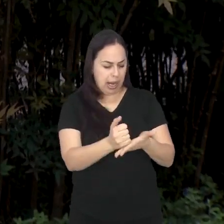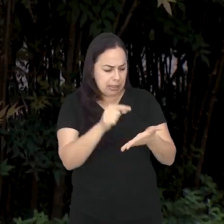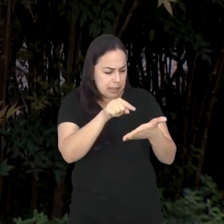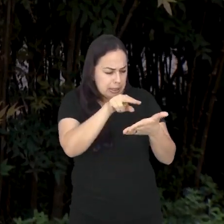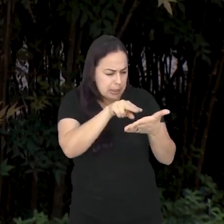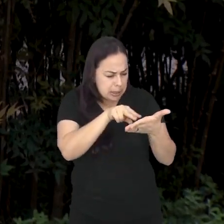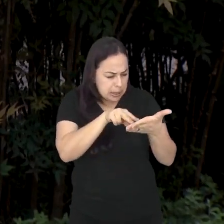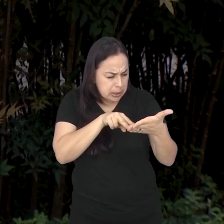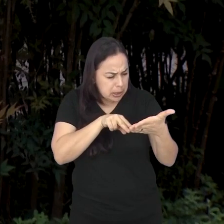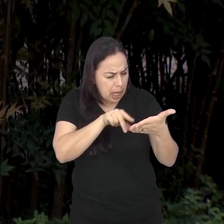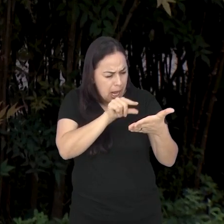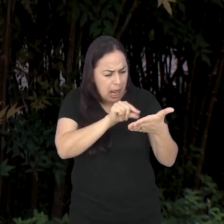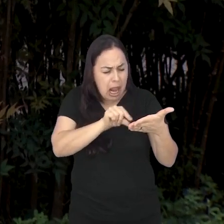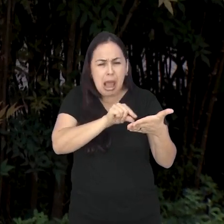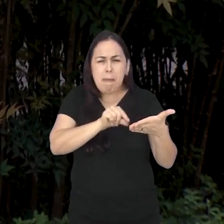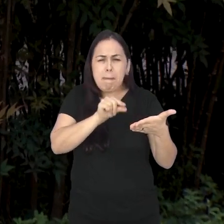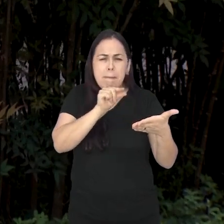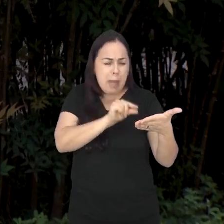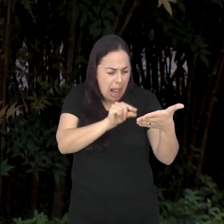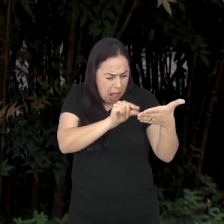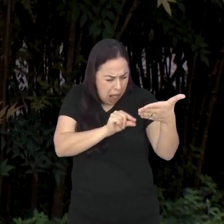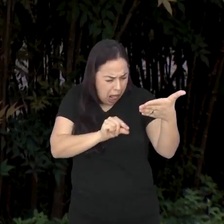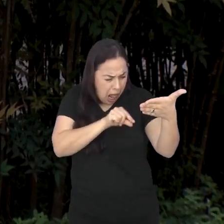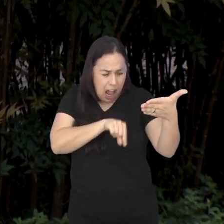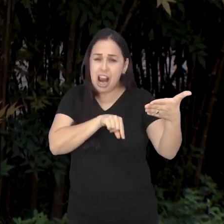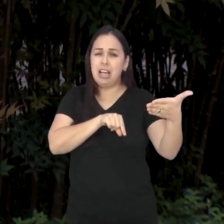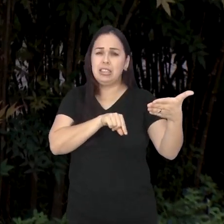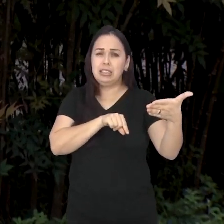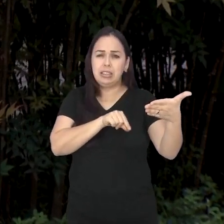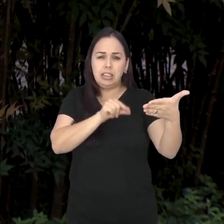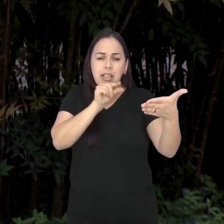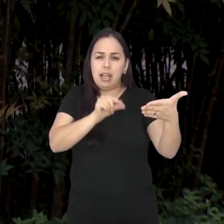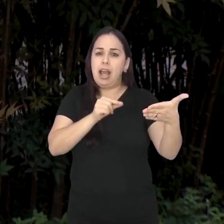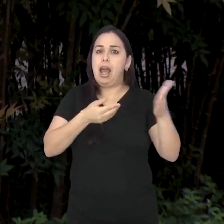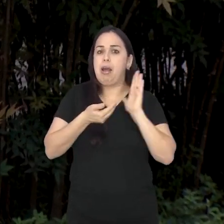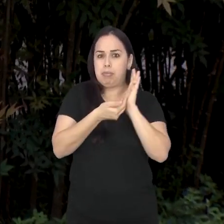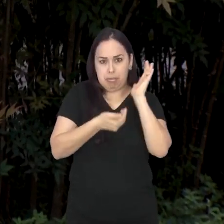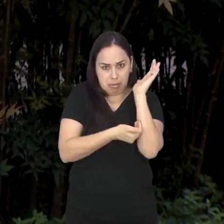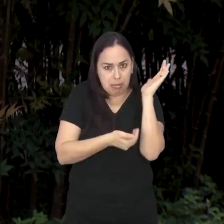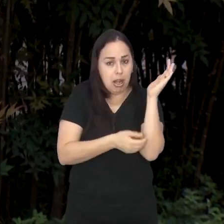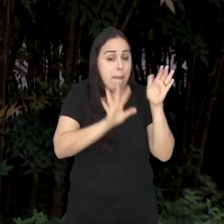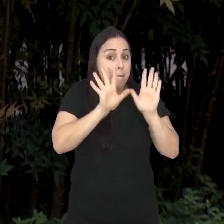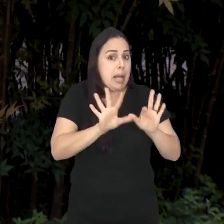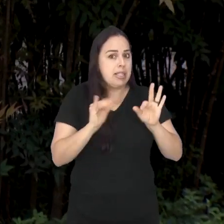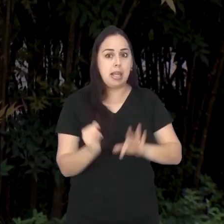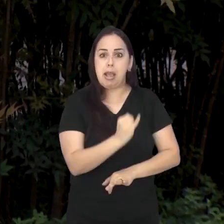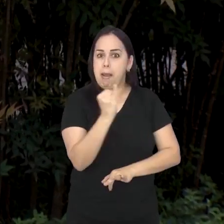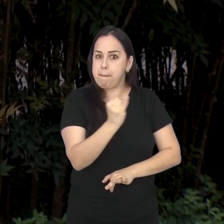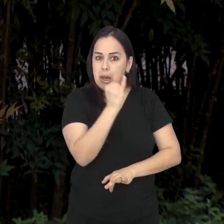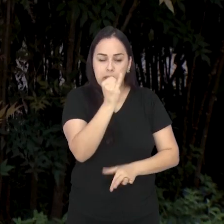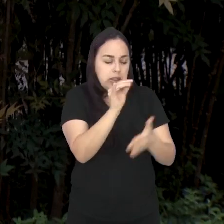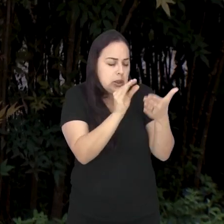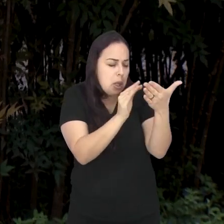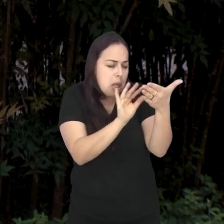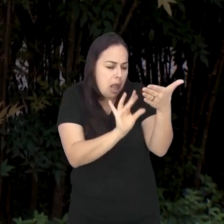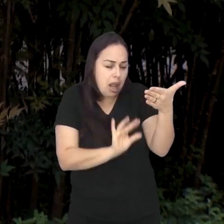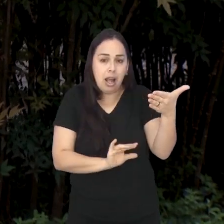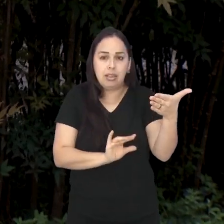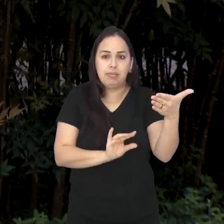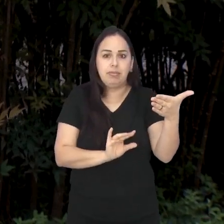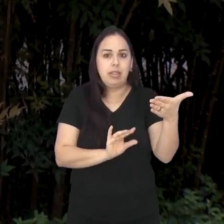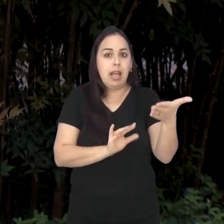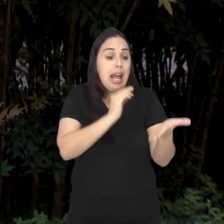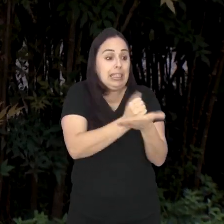viagem, a gente tem que ler as letrinhas pequenas, as cláusulas, né? Lá naquela parte bem burocrática, mas fundamental, super